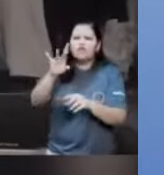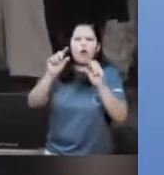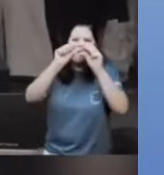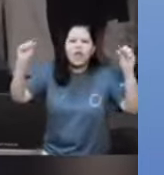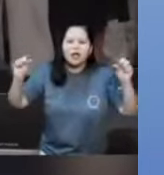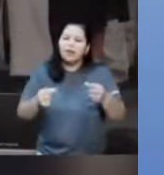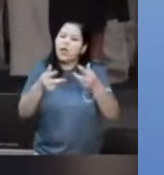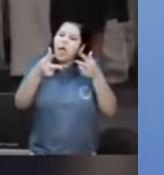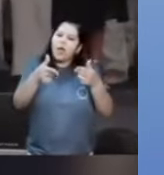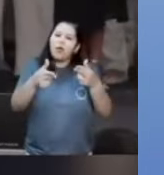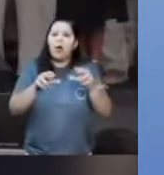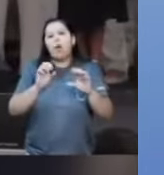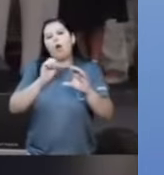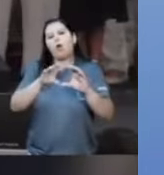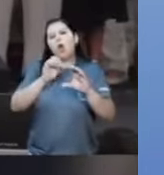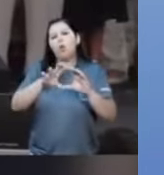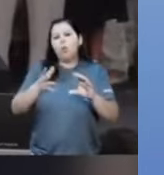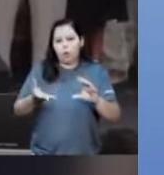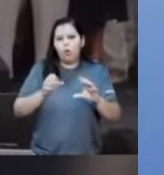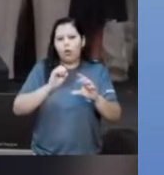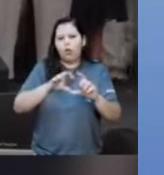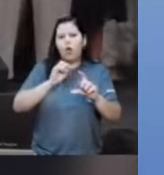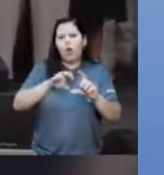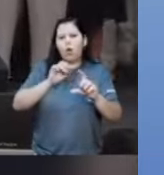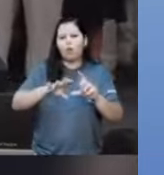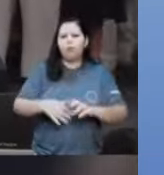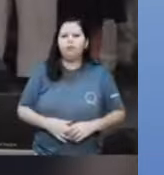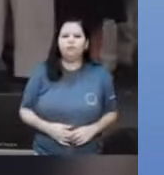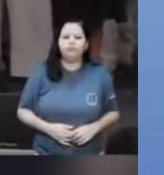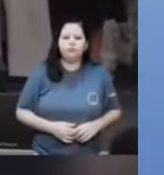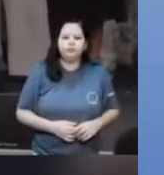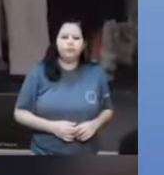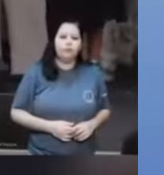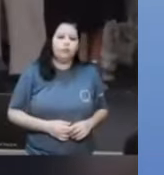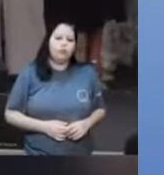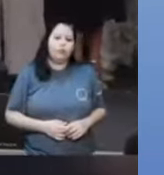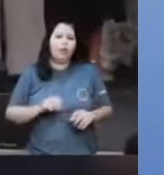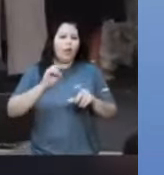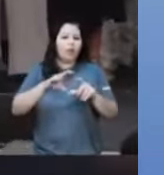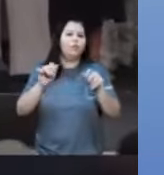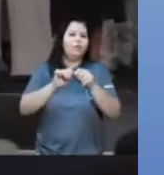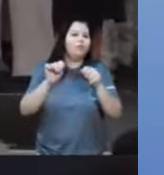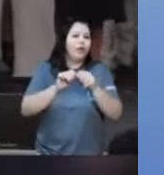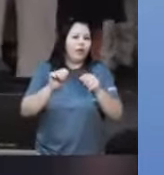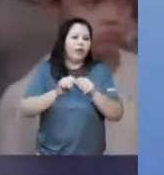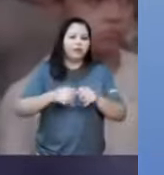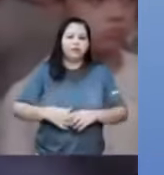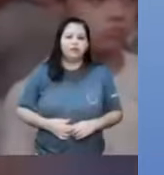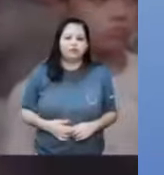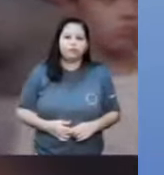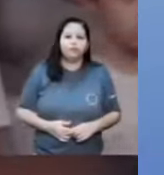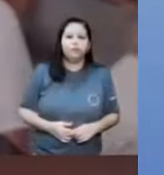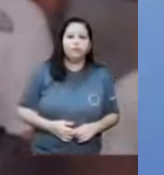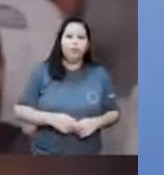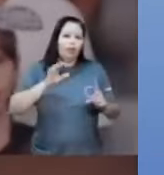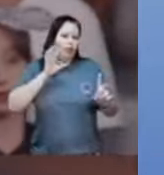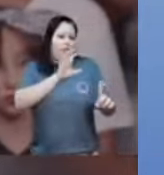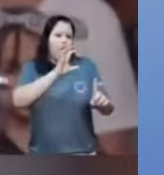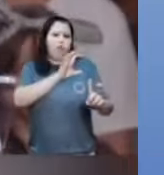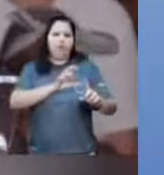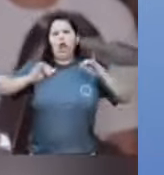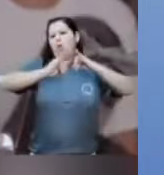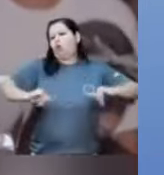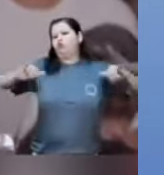faz a gente fala de Globo lixo mas tem vários lixos no nosso meio o que a Globo lixo faz é isso é induzir a